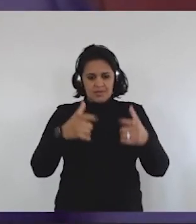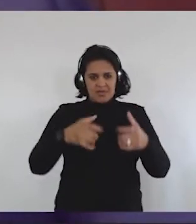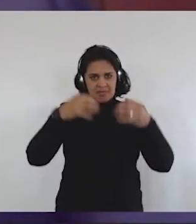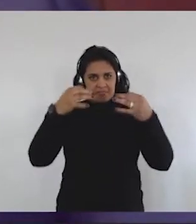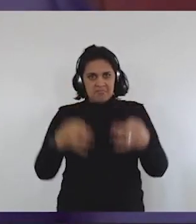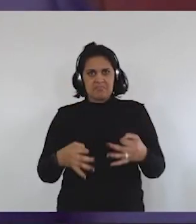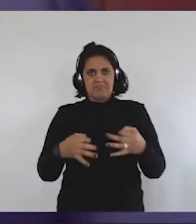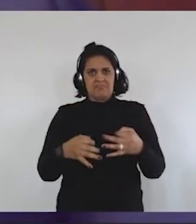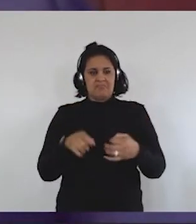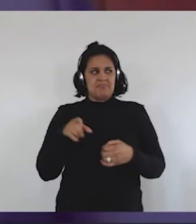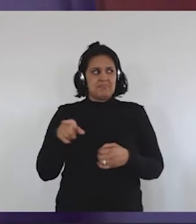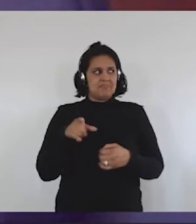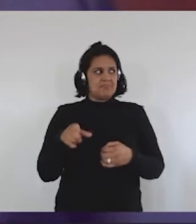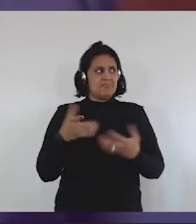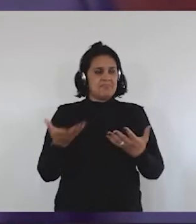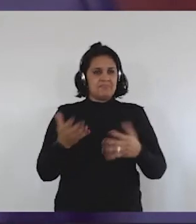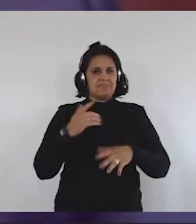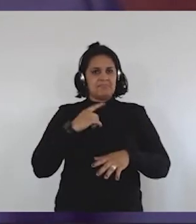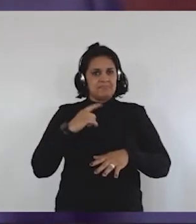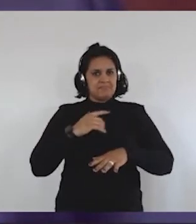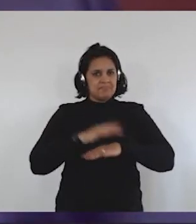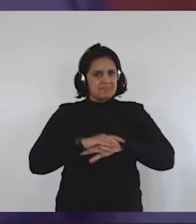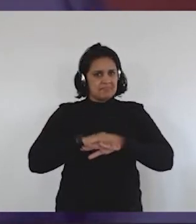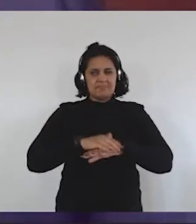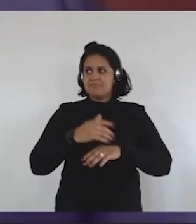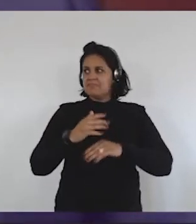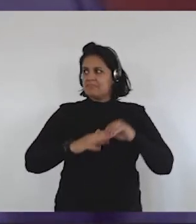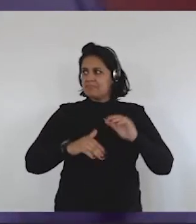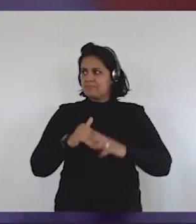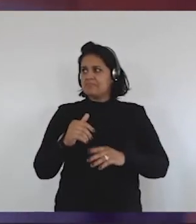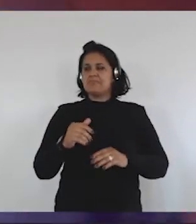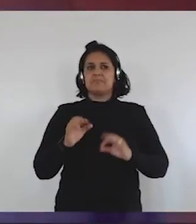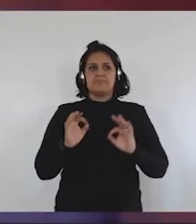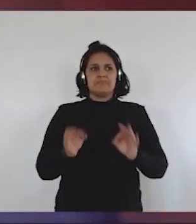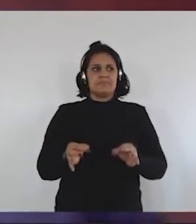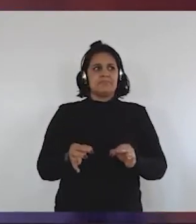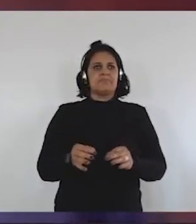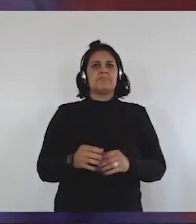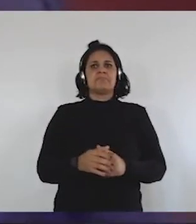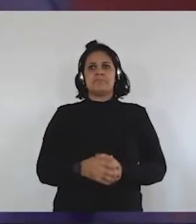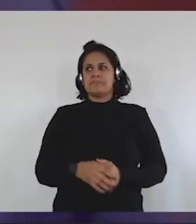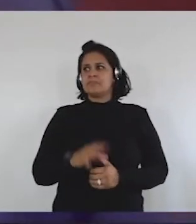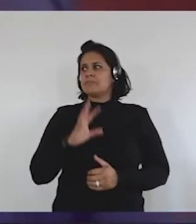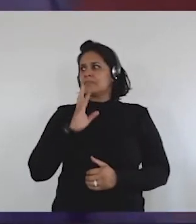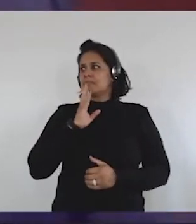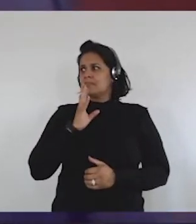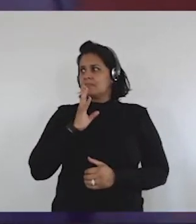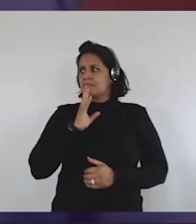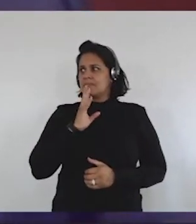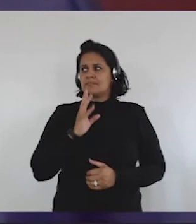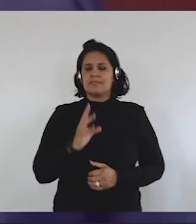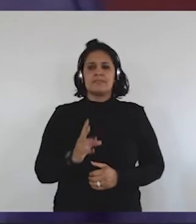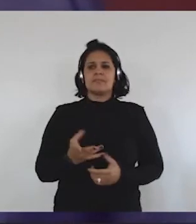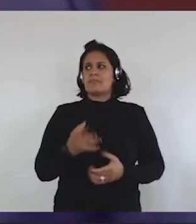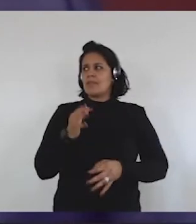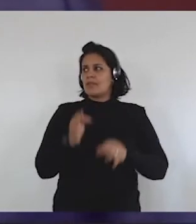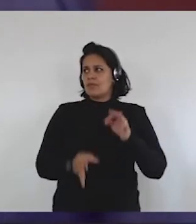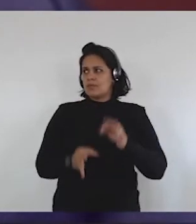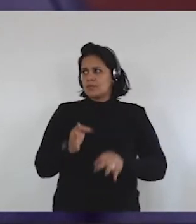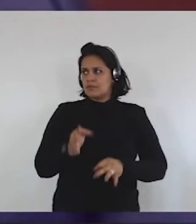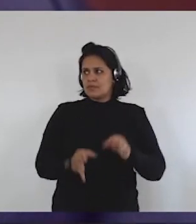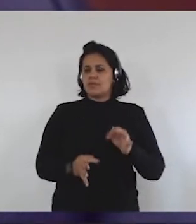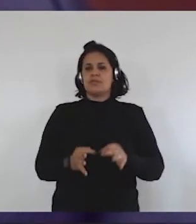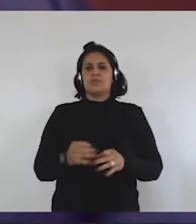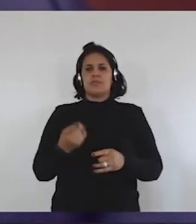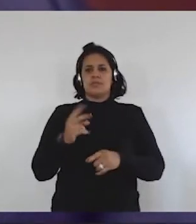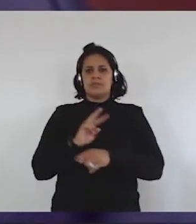sua capacidade de diálogo, o seu conhecimento jurídico apurado e a sua coragem, o seu destemor para defender a